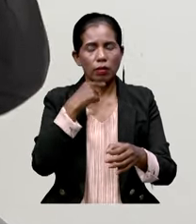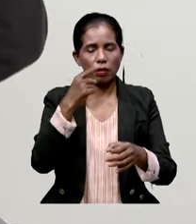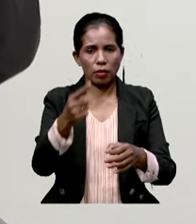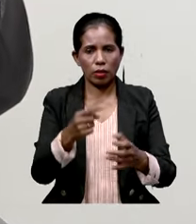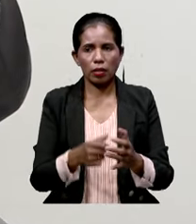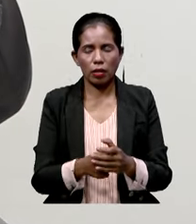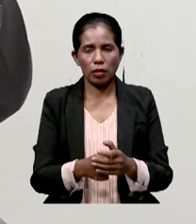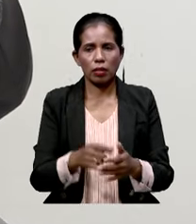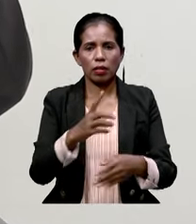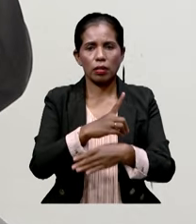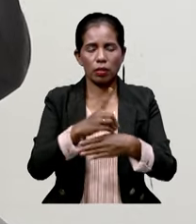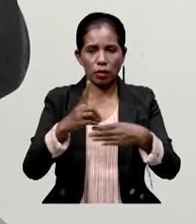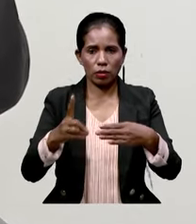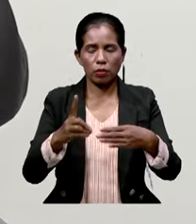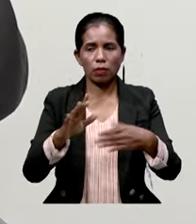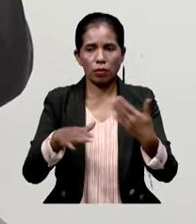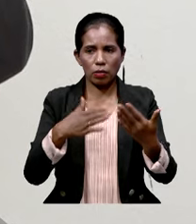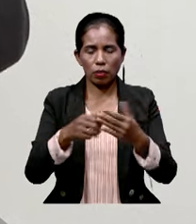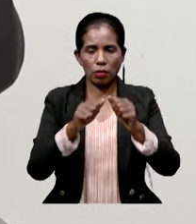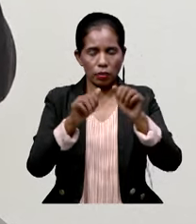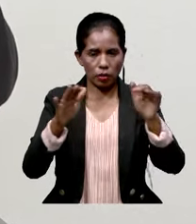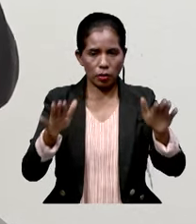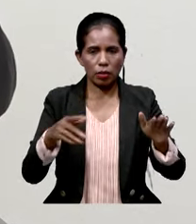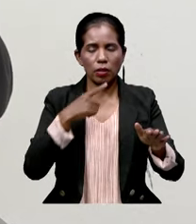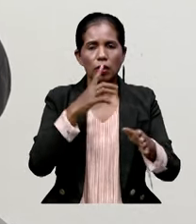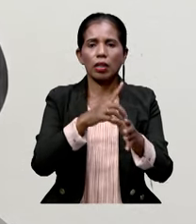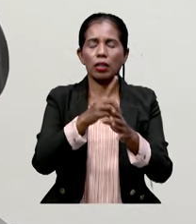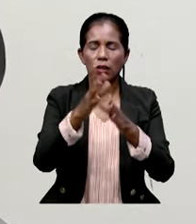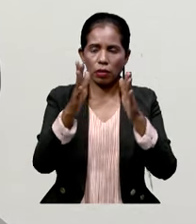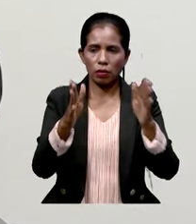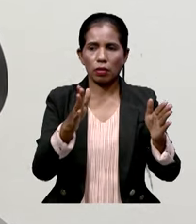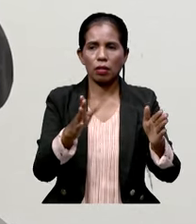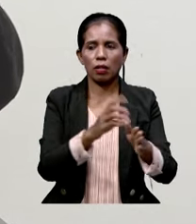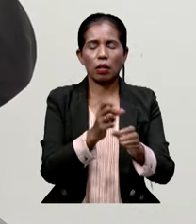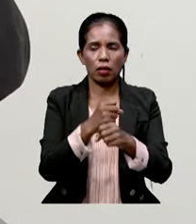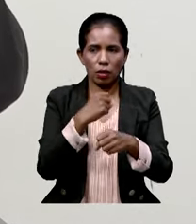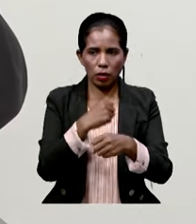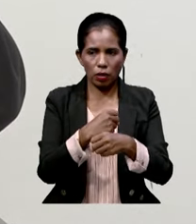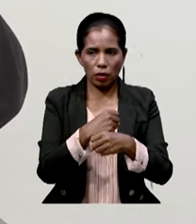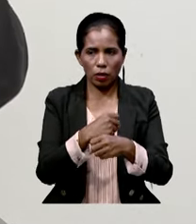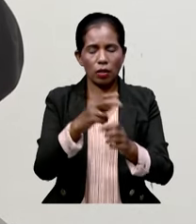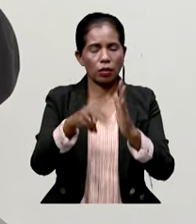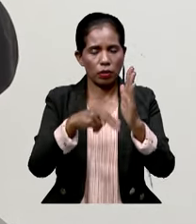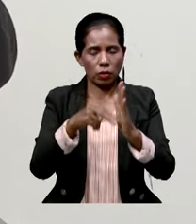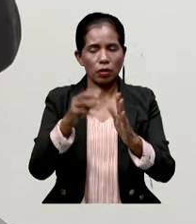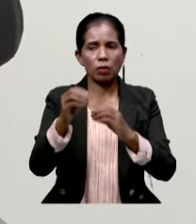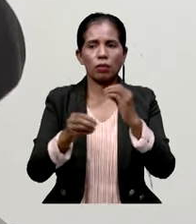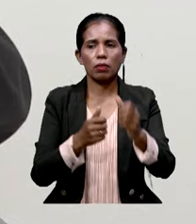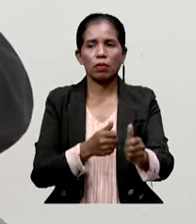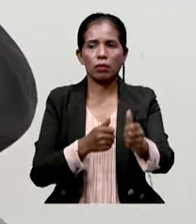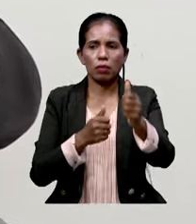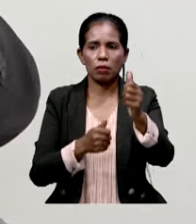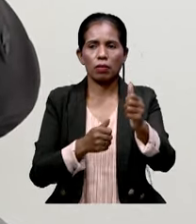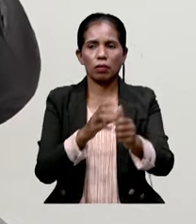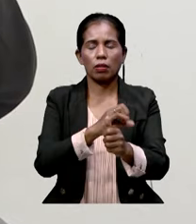ia dirigentes ou administrador ou diretor kata intenghalo notícia kare baseia ba ia código